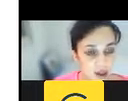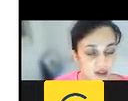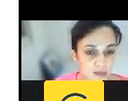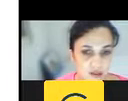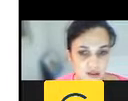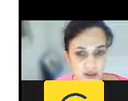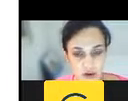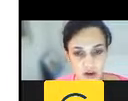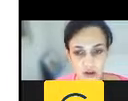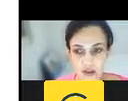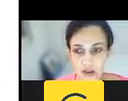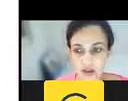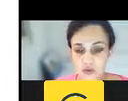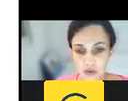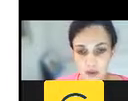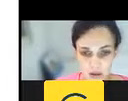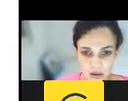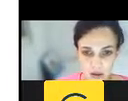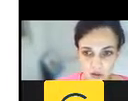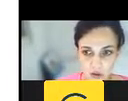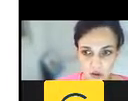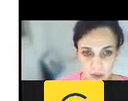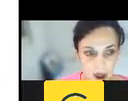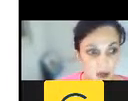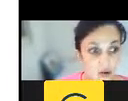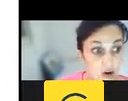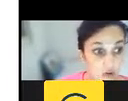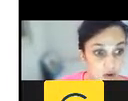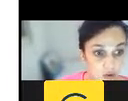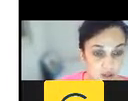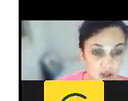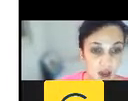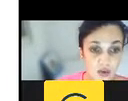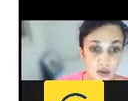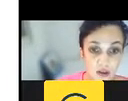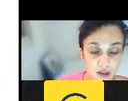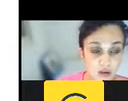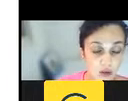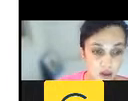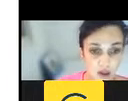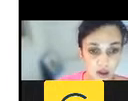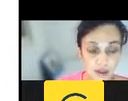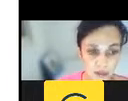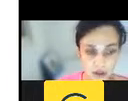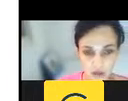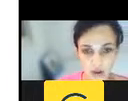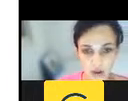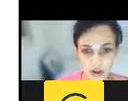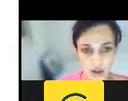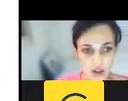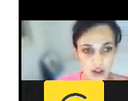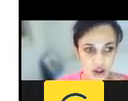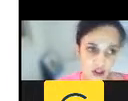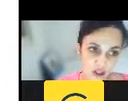Bem, as bases teóricas, né, que fundamenta aqui o nosso trabalho vão ser a educação, a perspectiva que a